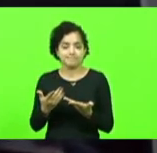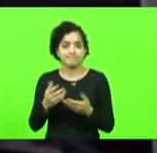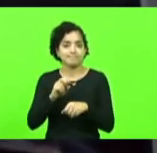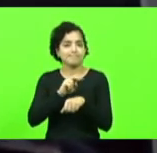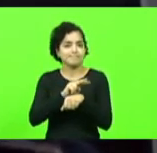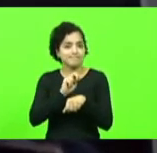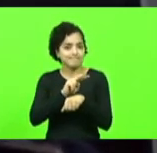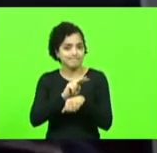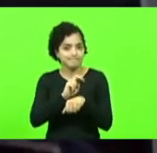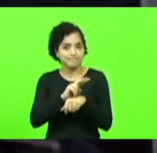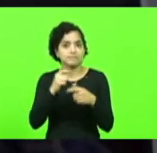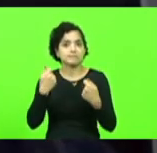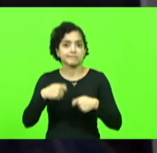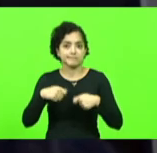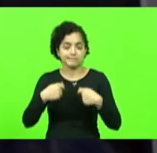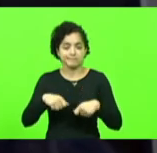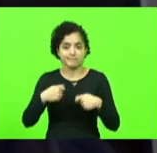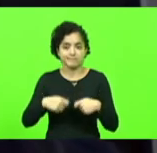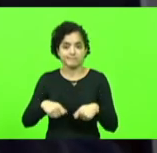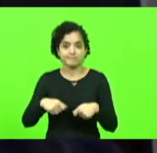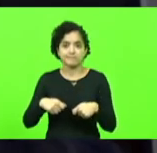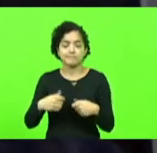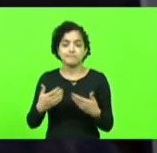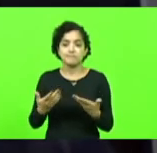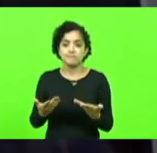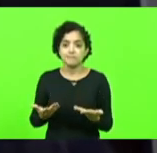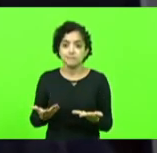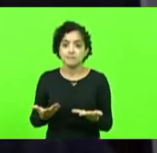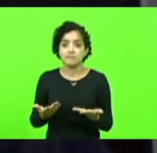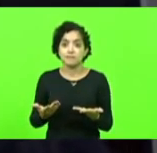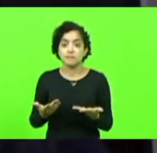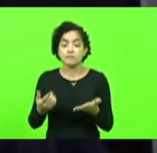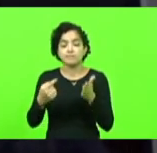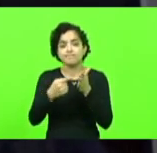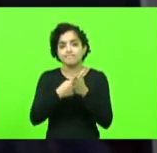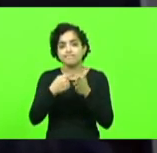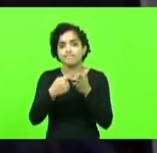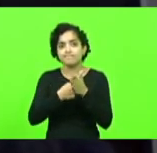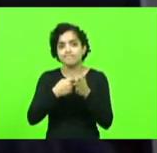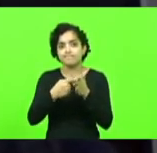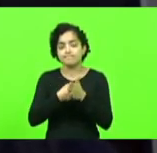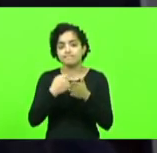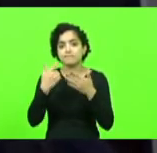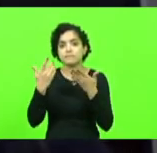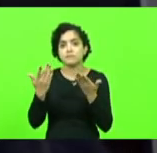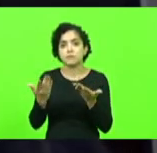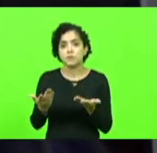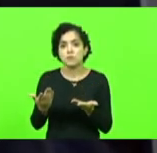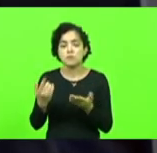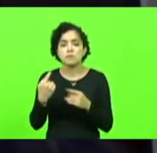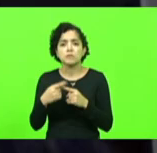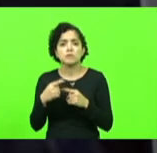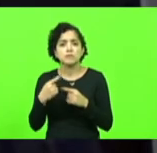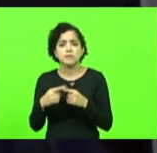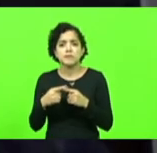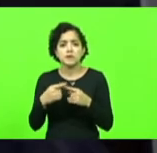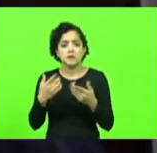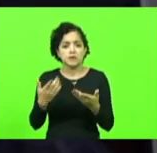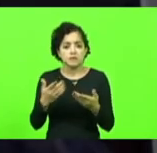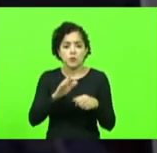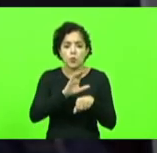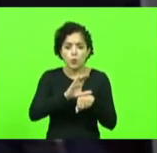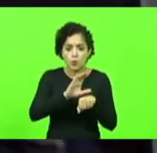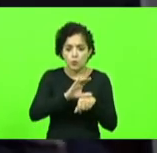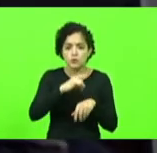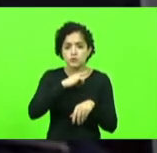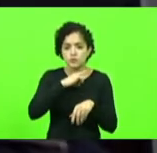dois profissionais. Né? Então, a gente fica essa pergunta que não quer calar, né? Porque temos curso, a gente precisava também